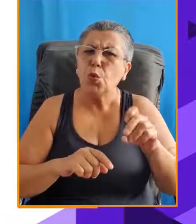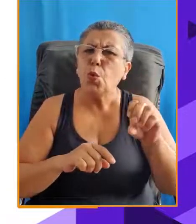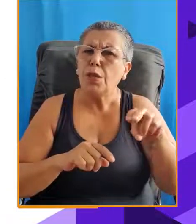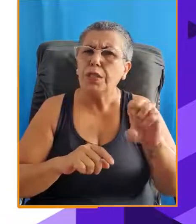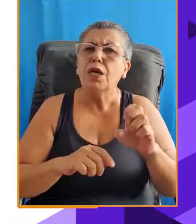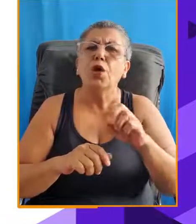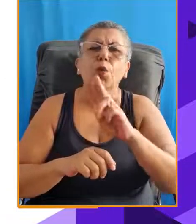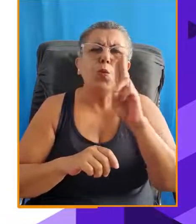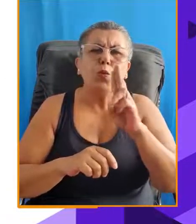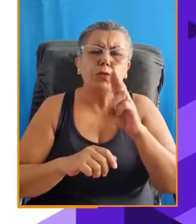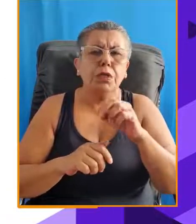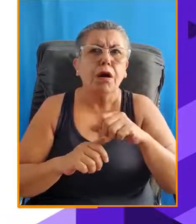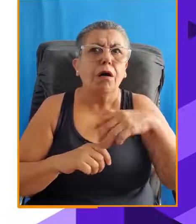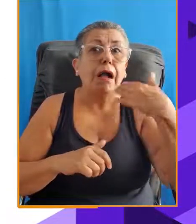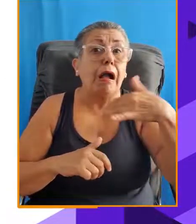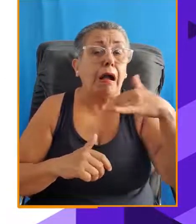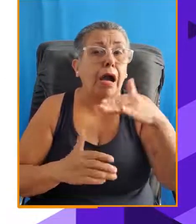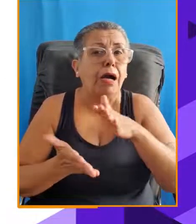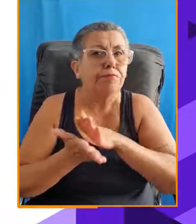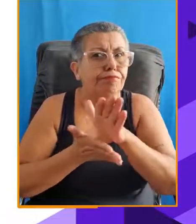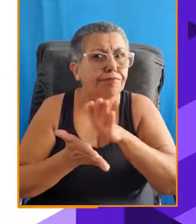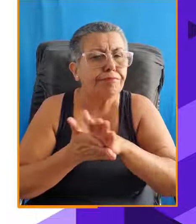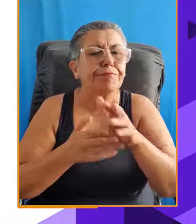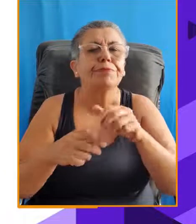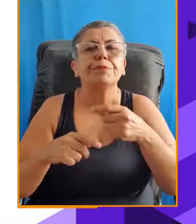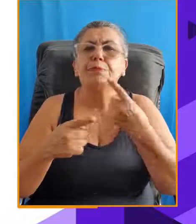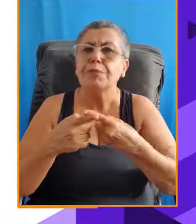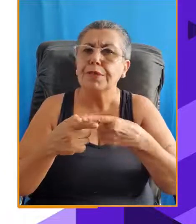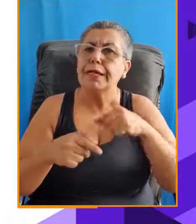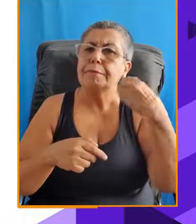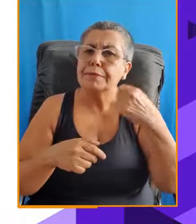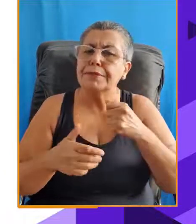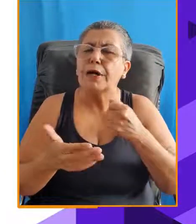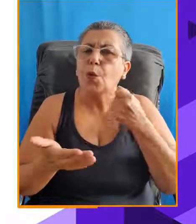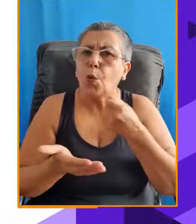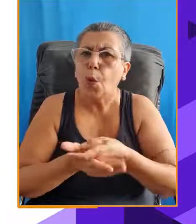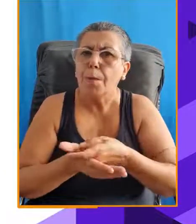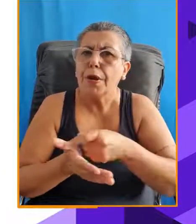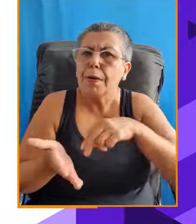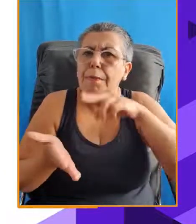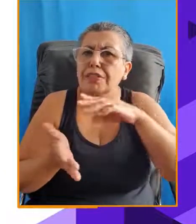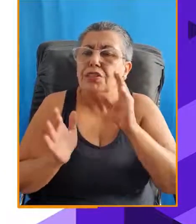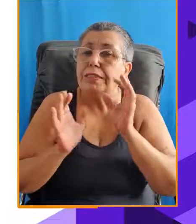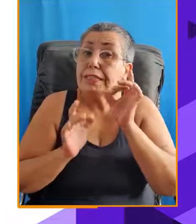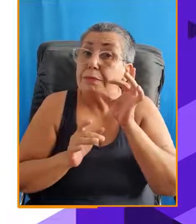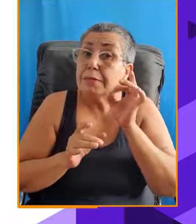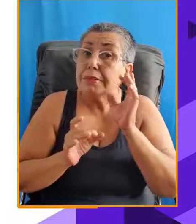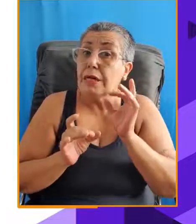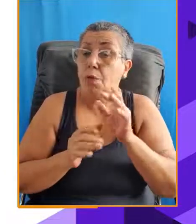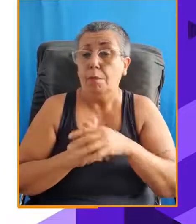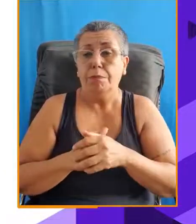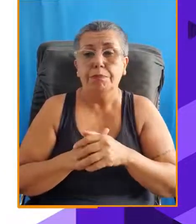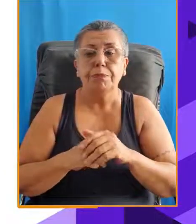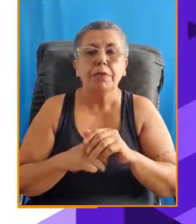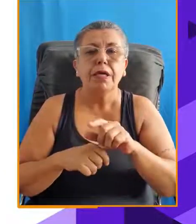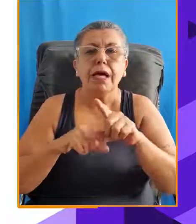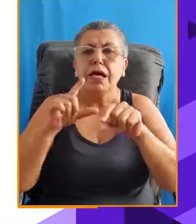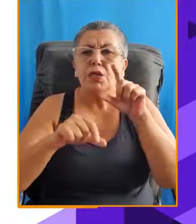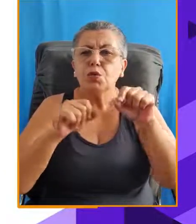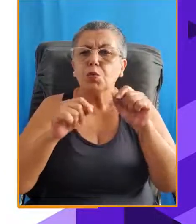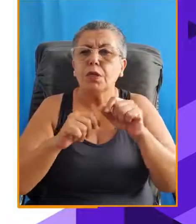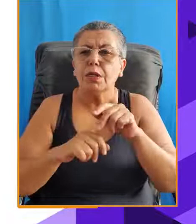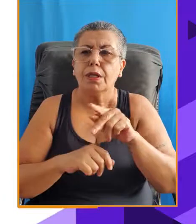muito o custo de impressão, justamente por exigir a compra de uma tinta especial. A opção